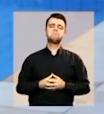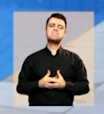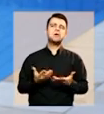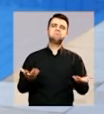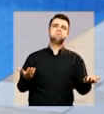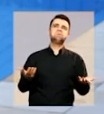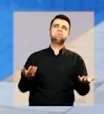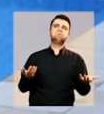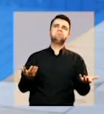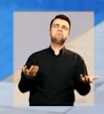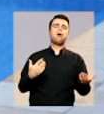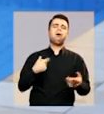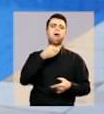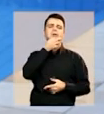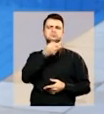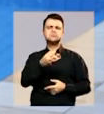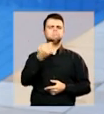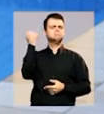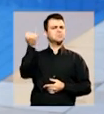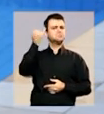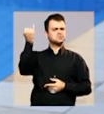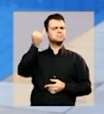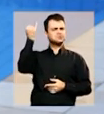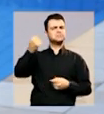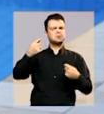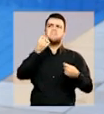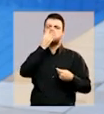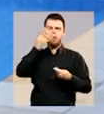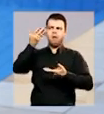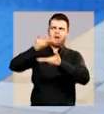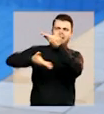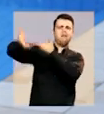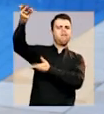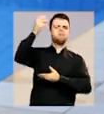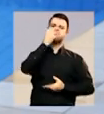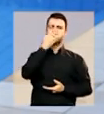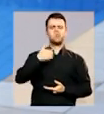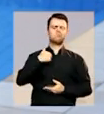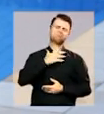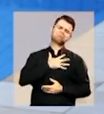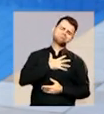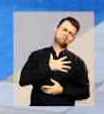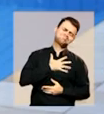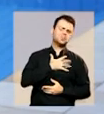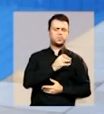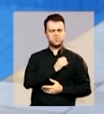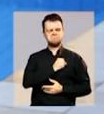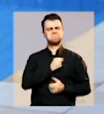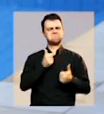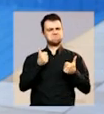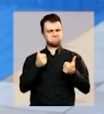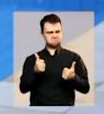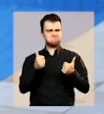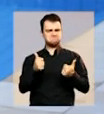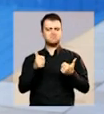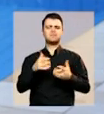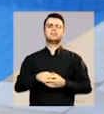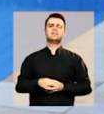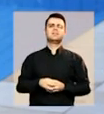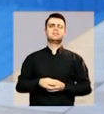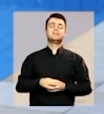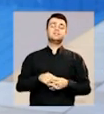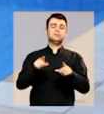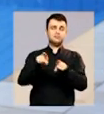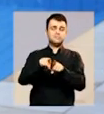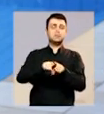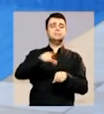Não sei, eu acho que é muito importante, é muito bom fazer intercâmbio. Eu gostei muito e também